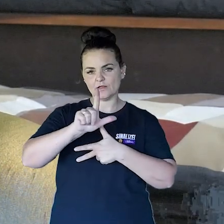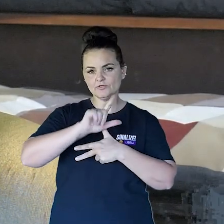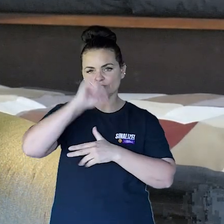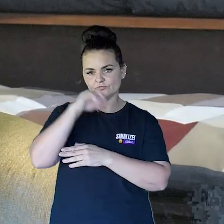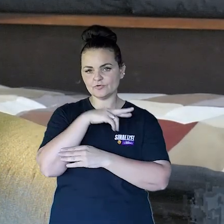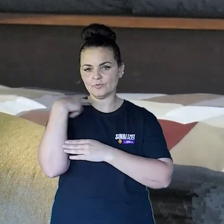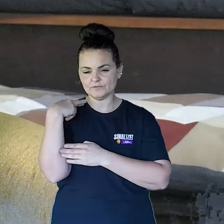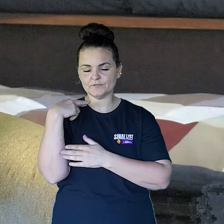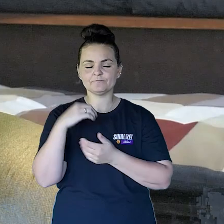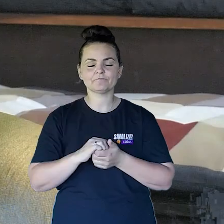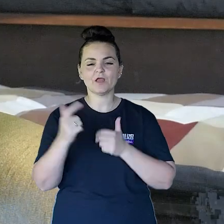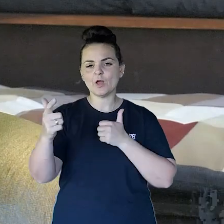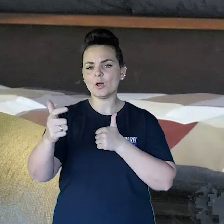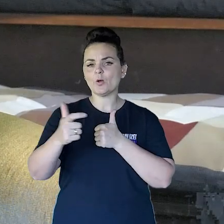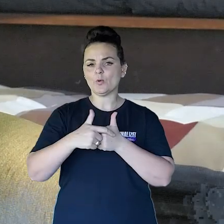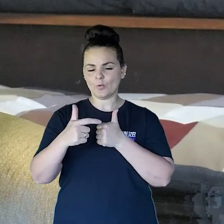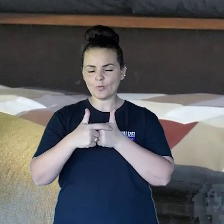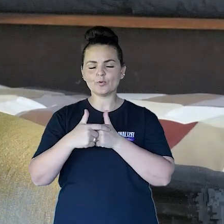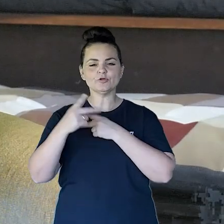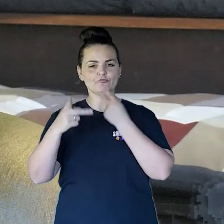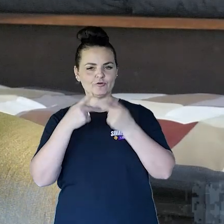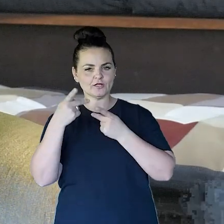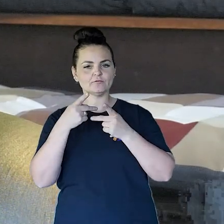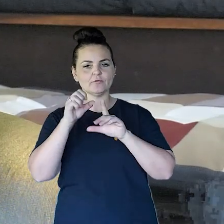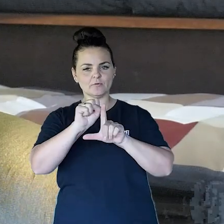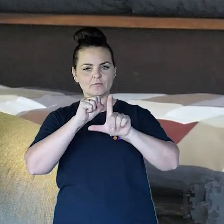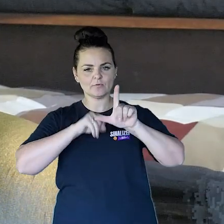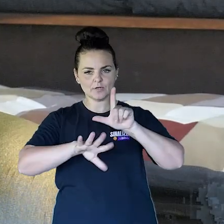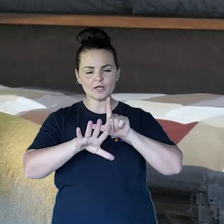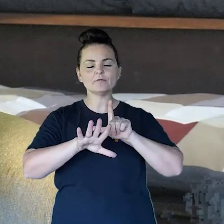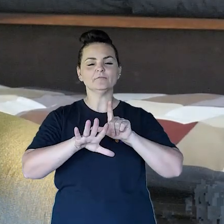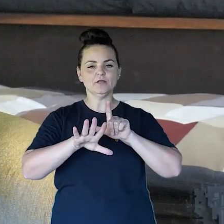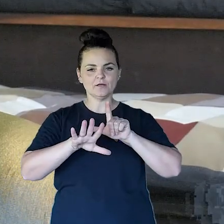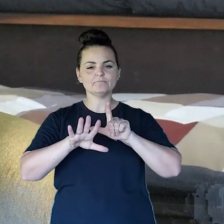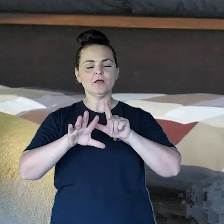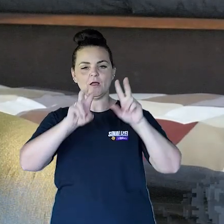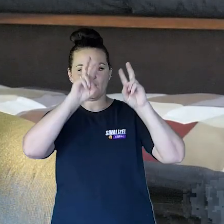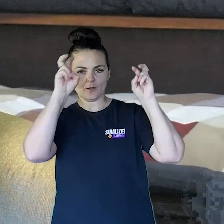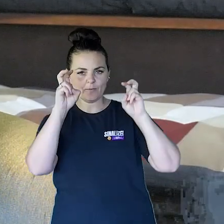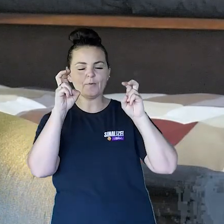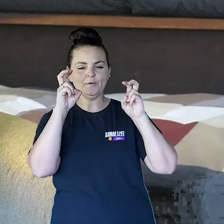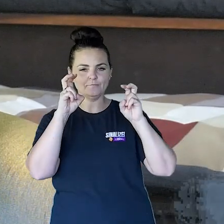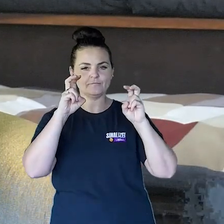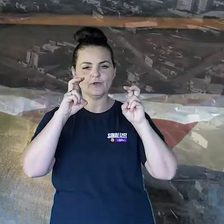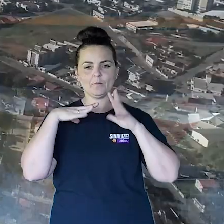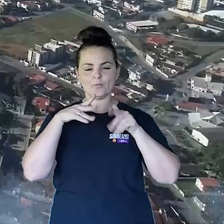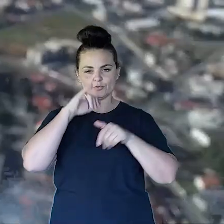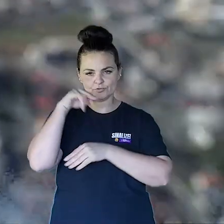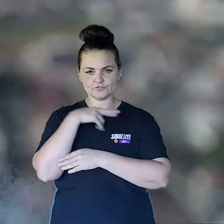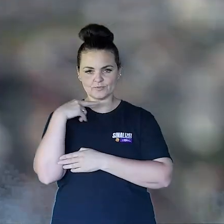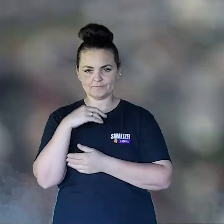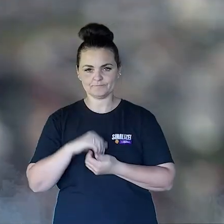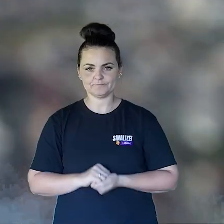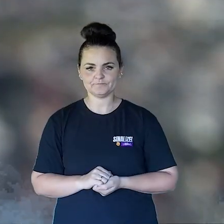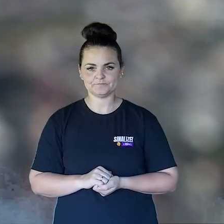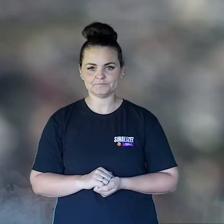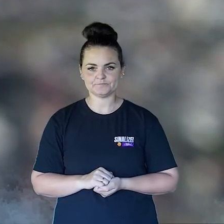legislativo jaraguaense. Curta, comente e compartilhe o programa Vereador por Toda Jaraguá.